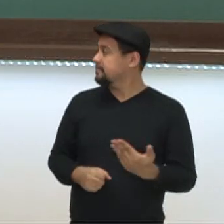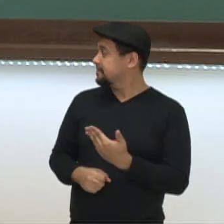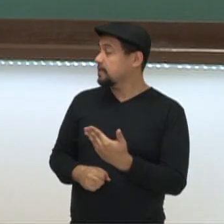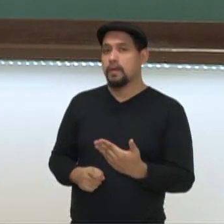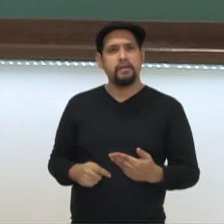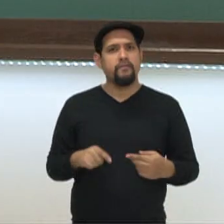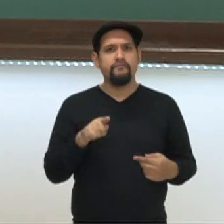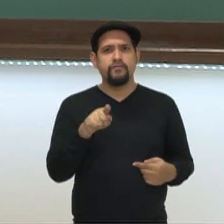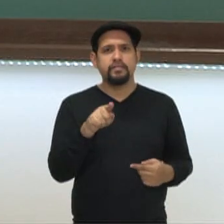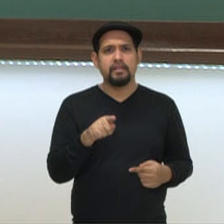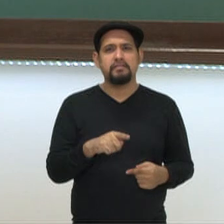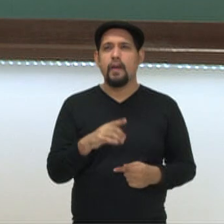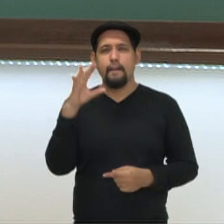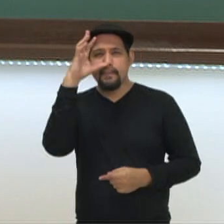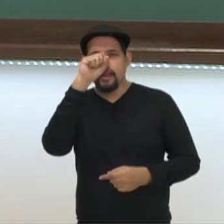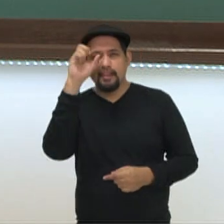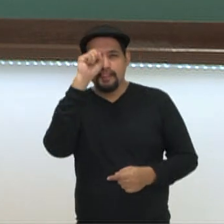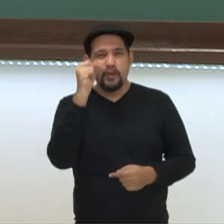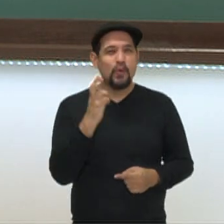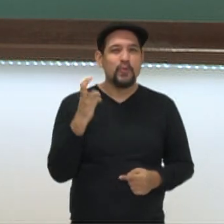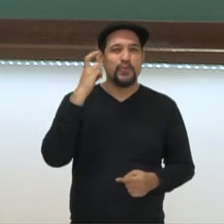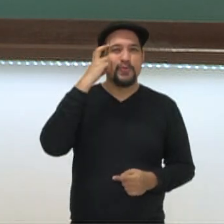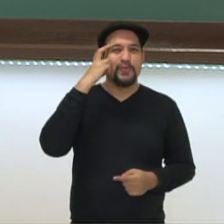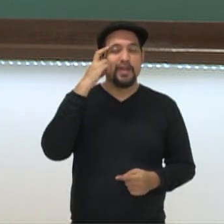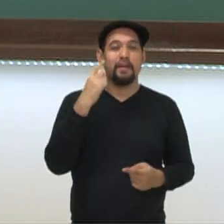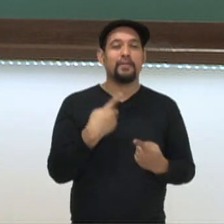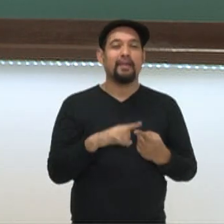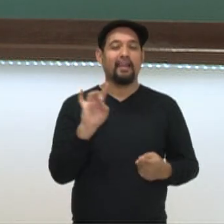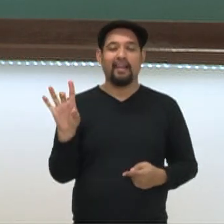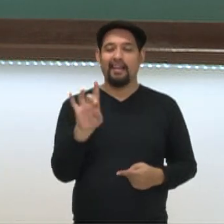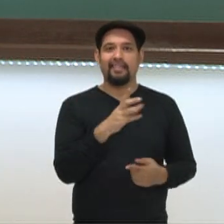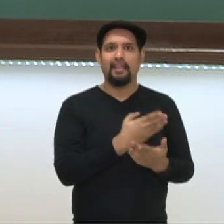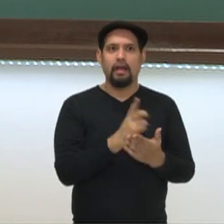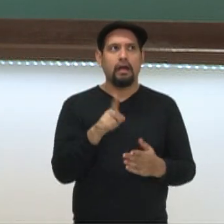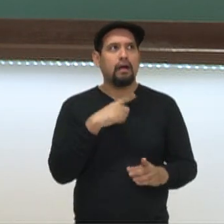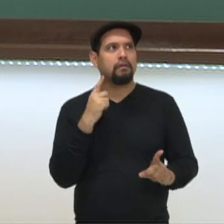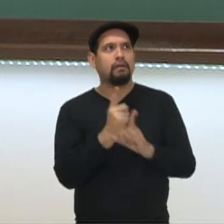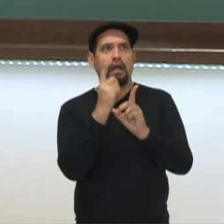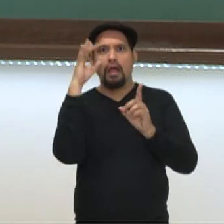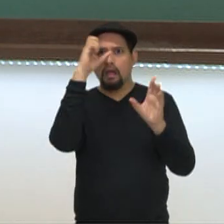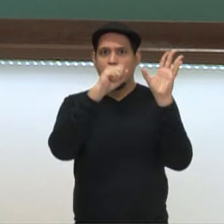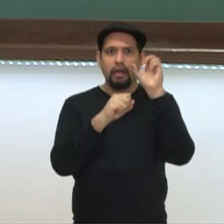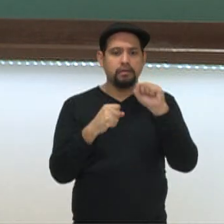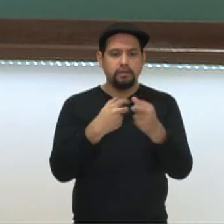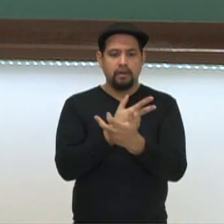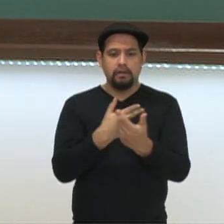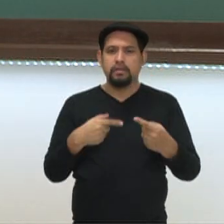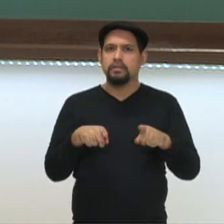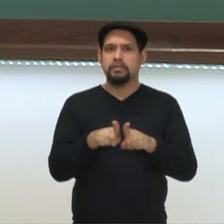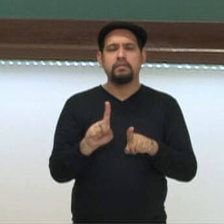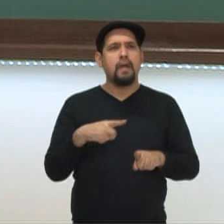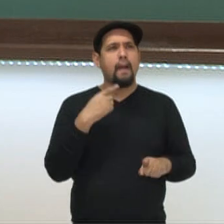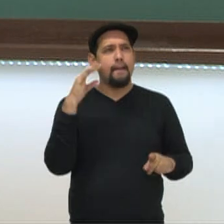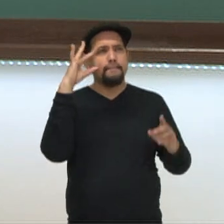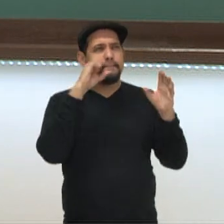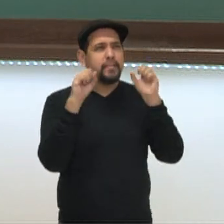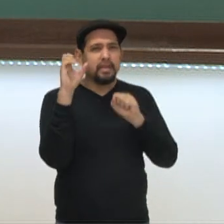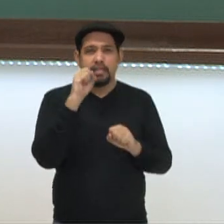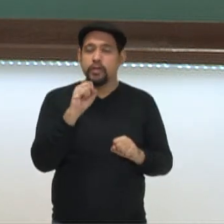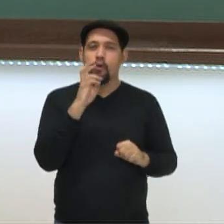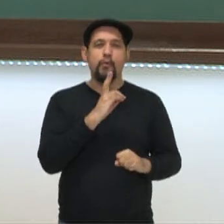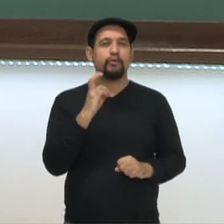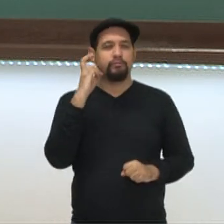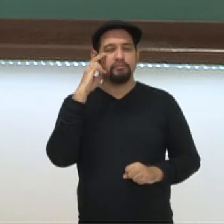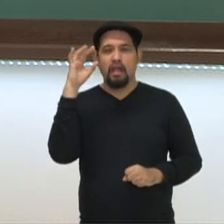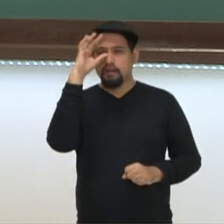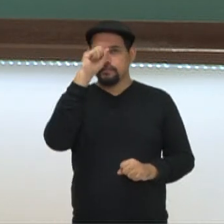vocês são aventureiros da cultura. Porque cada aula estamos fazendo descobertas arqueológicas, estamos fazendo descobertas culturais